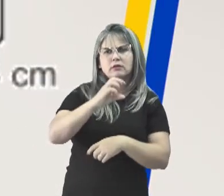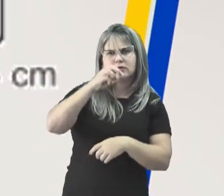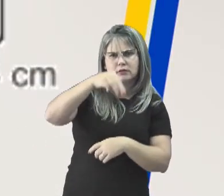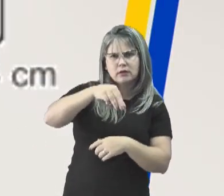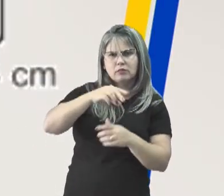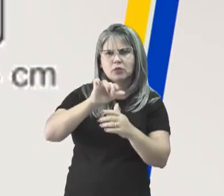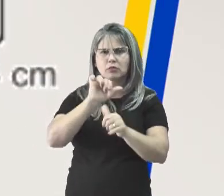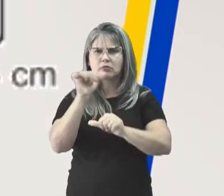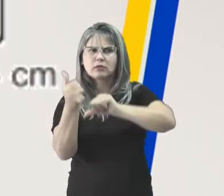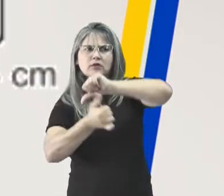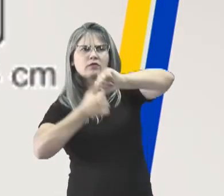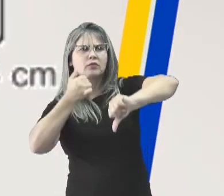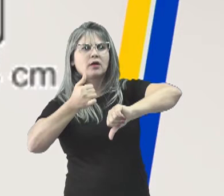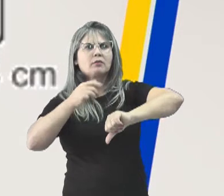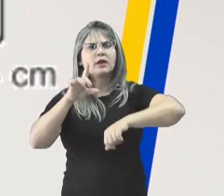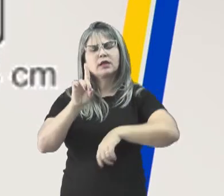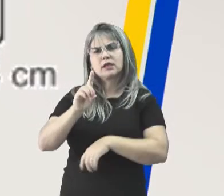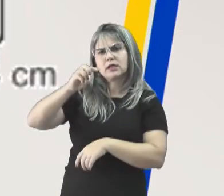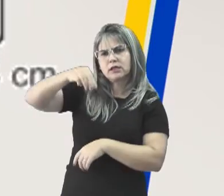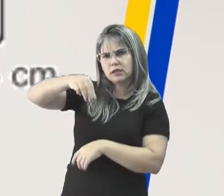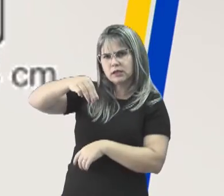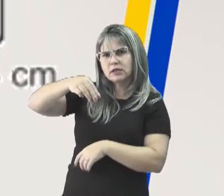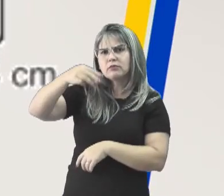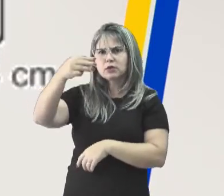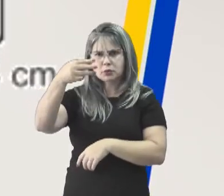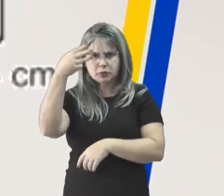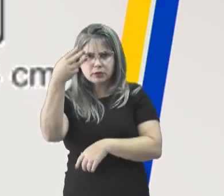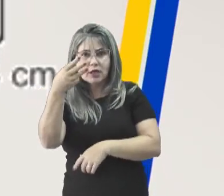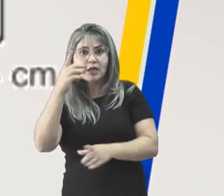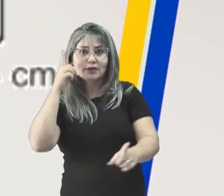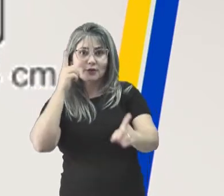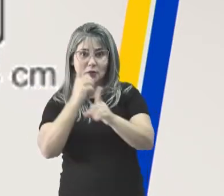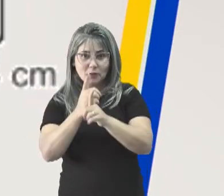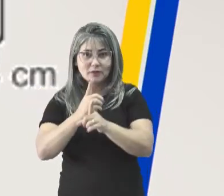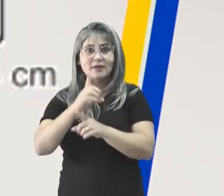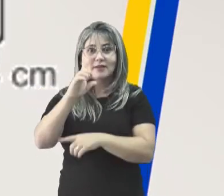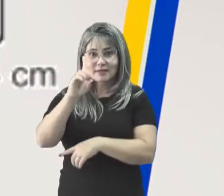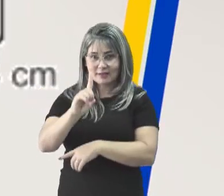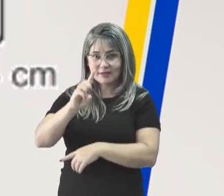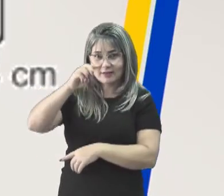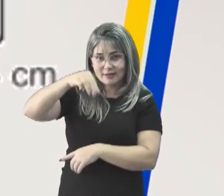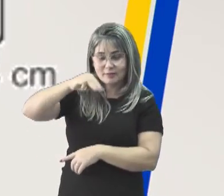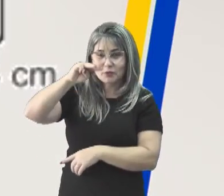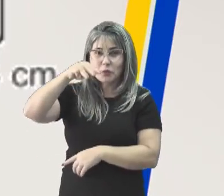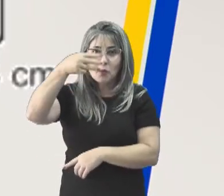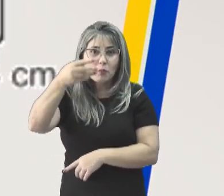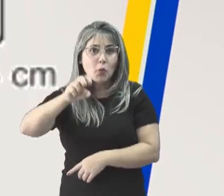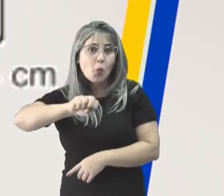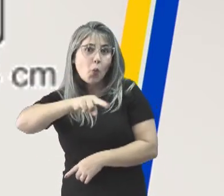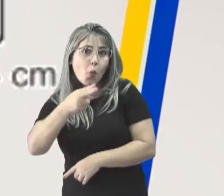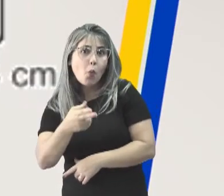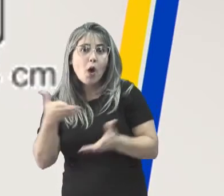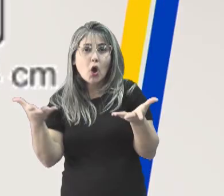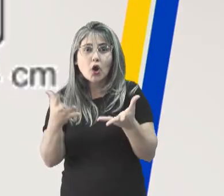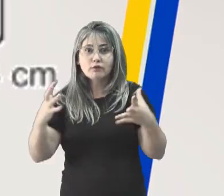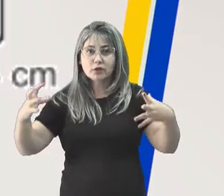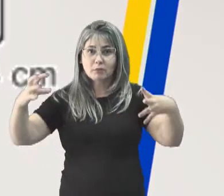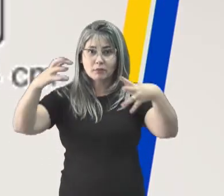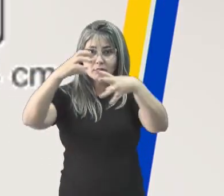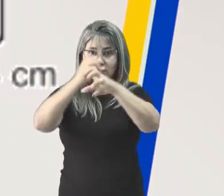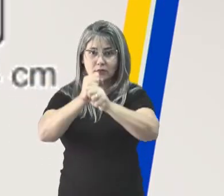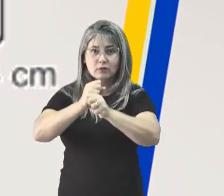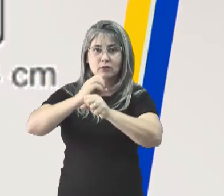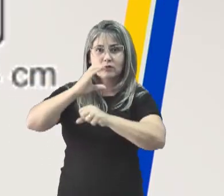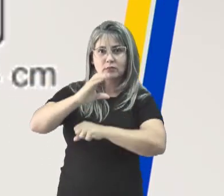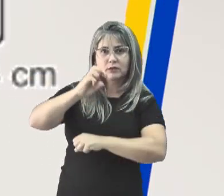decímetro, e aí quando você multiplicar, você já vai achar em decímetro cúbico, ou você multiplica tudo agora como centímetro,